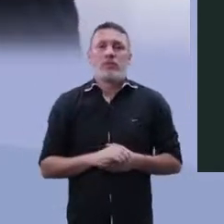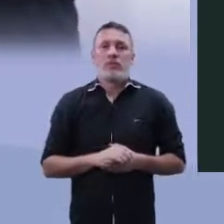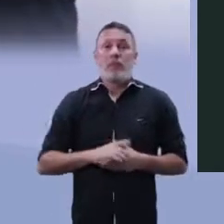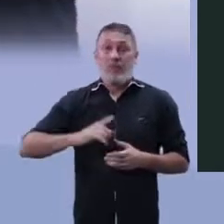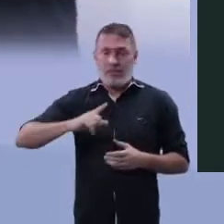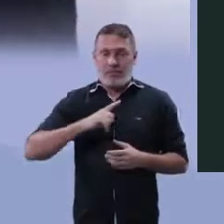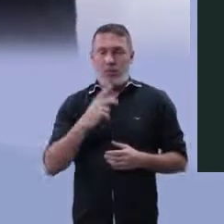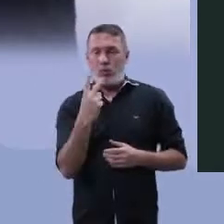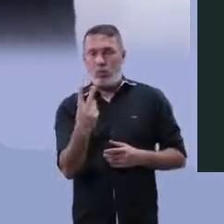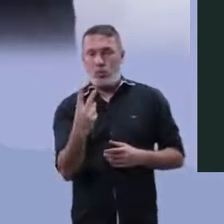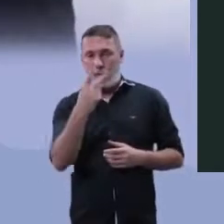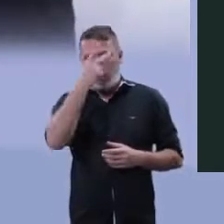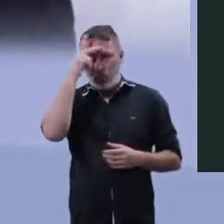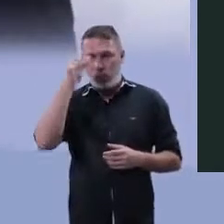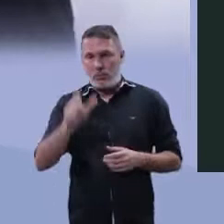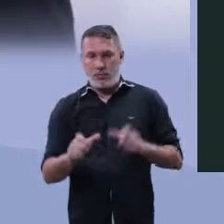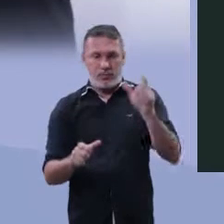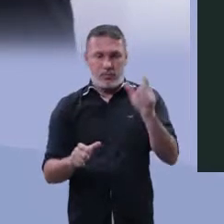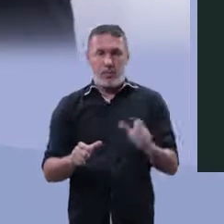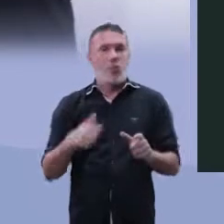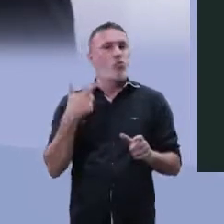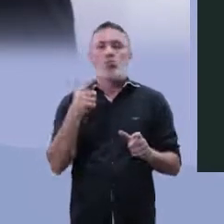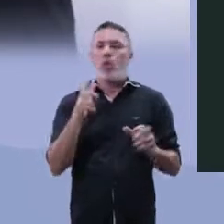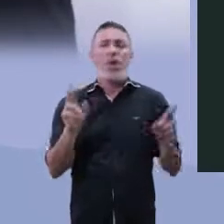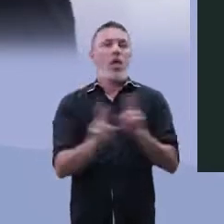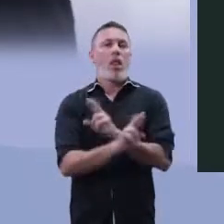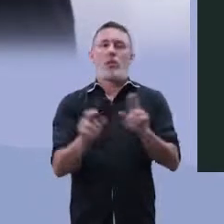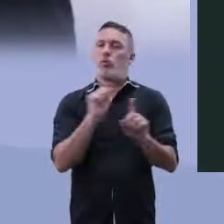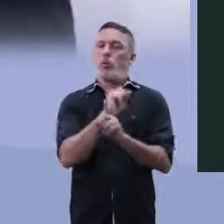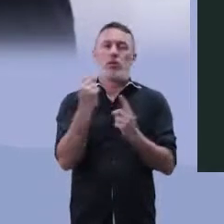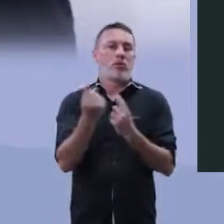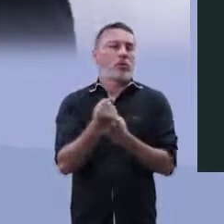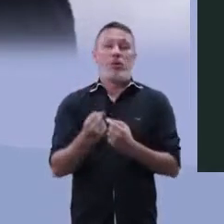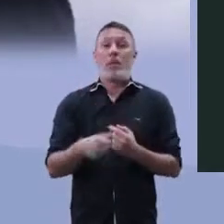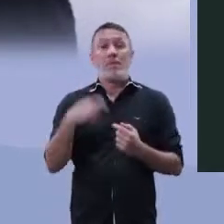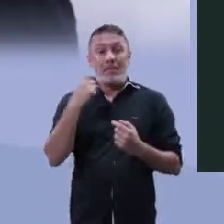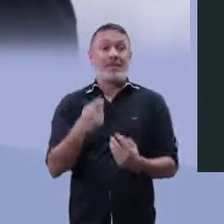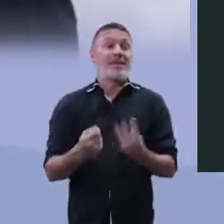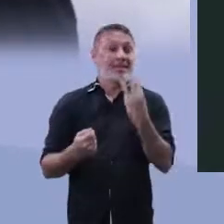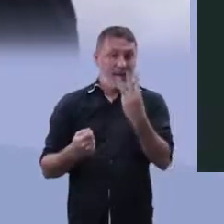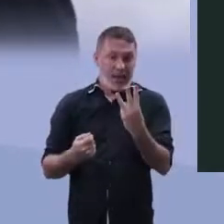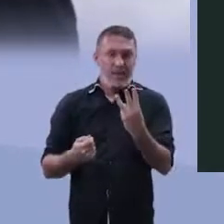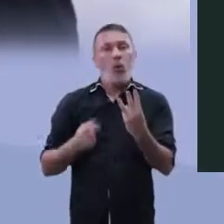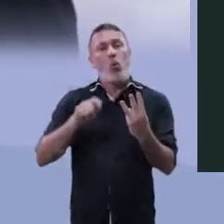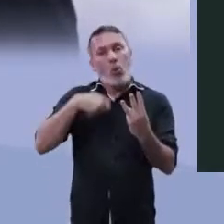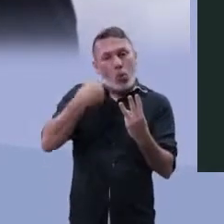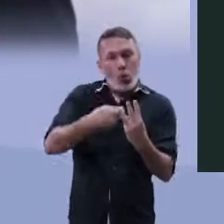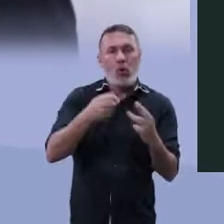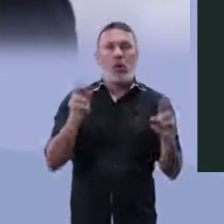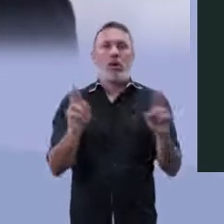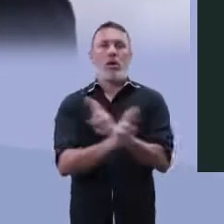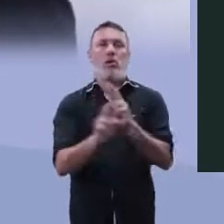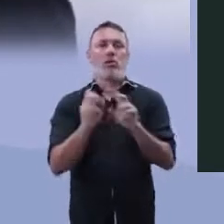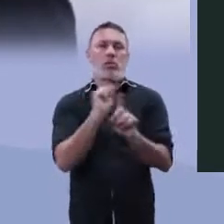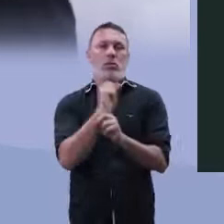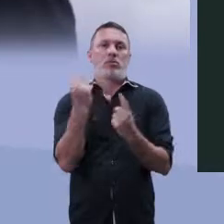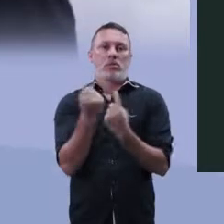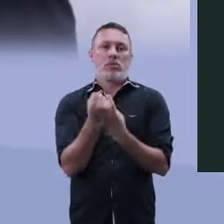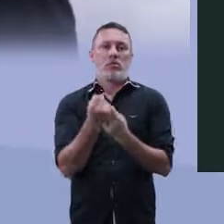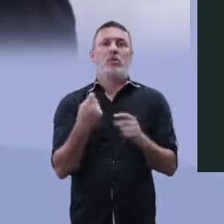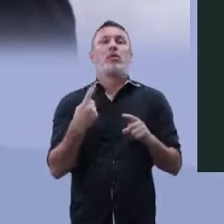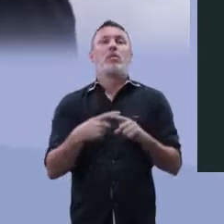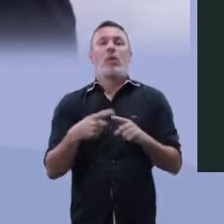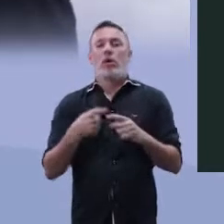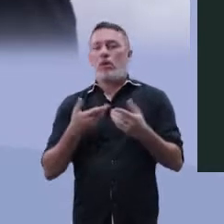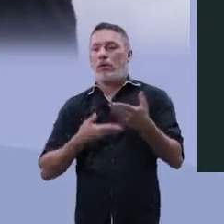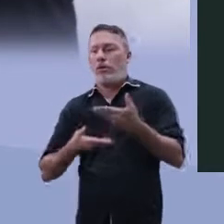interessante. A observação feita pelo Simmel estabelece o seguinte: entre duas pessoas, eu não tenho uma relação social. É